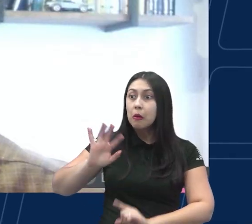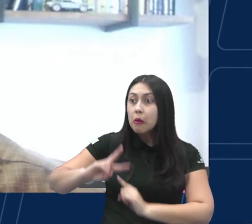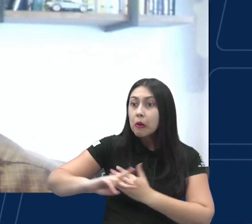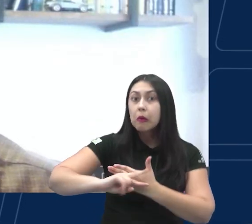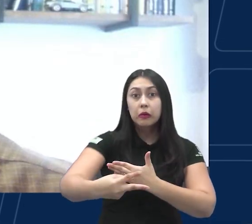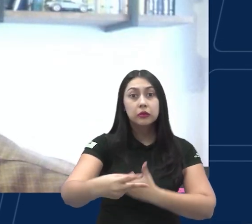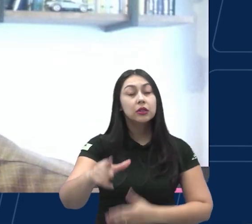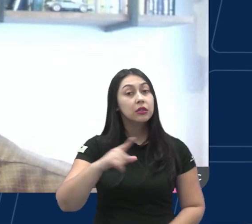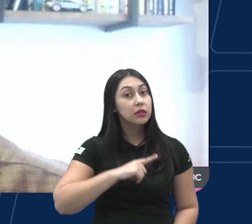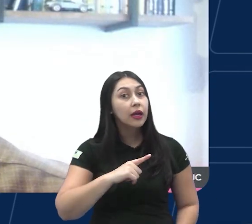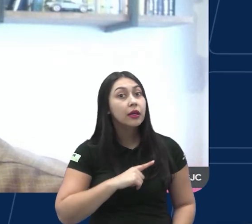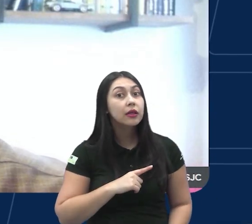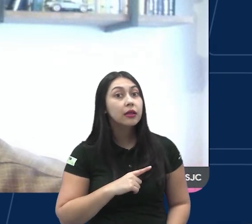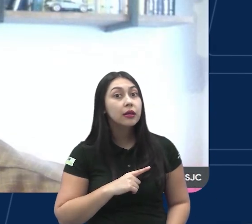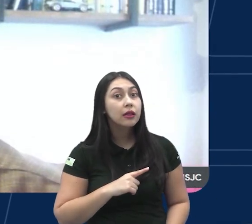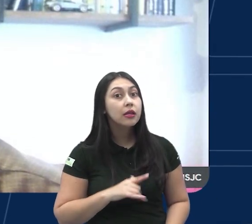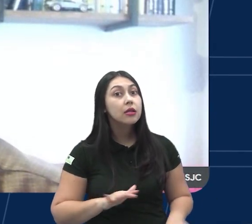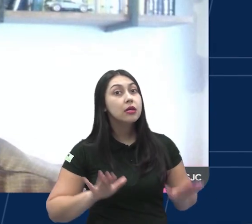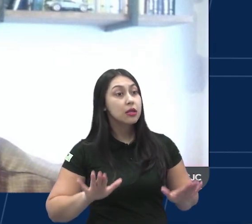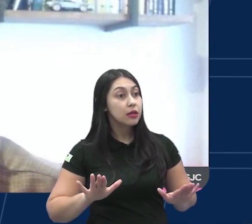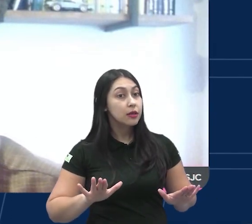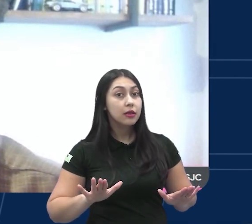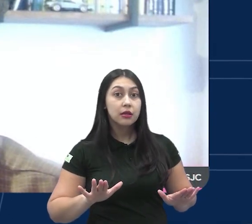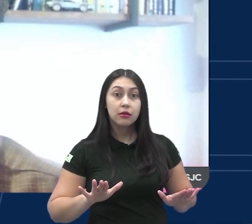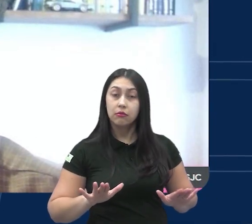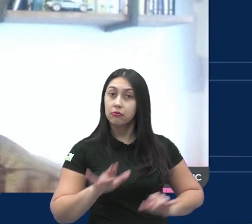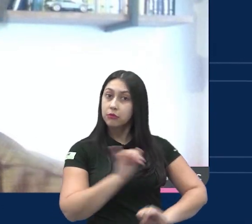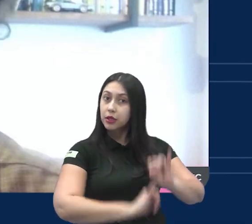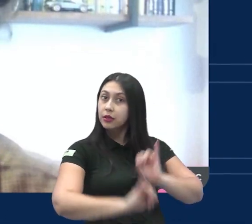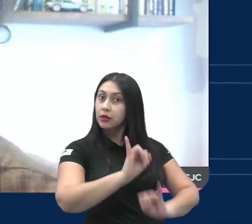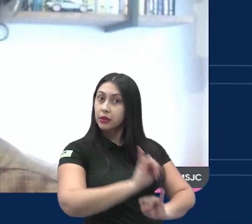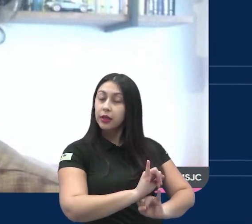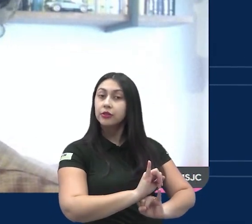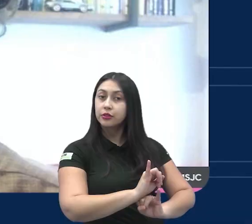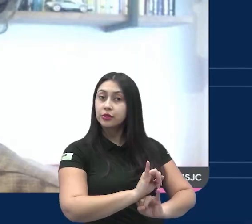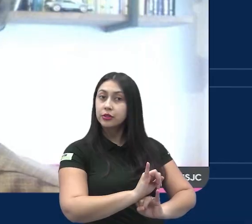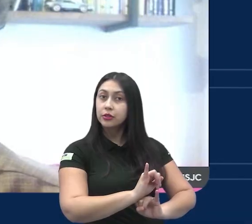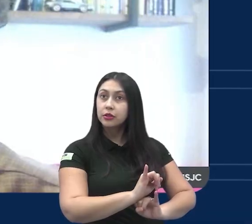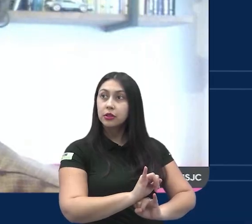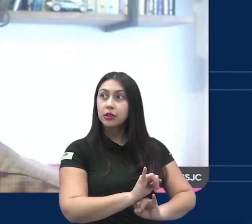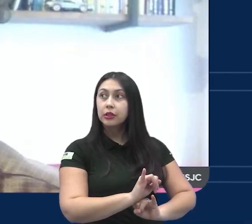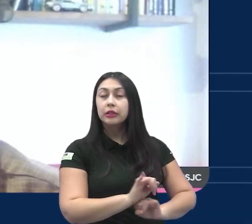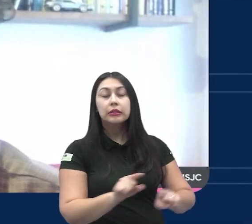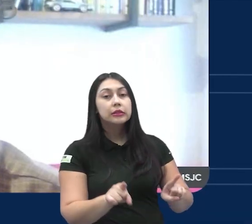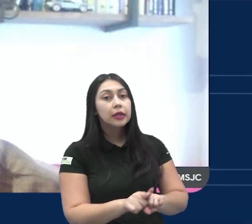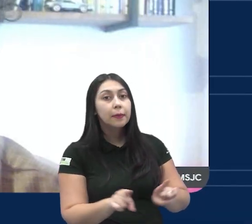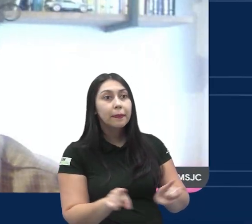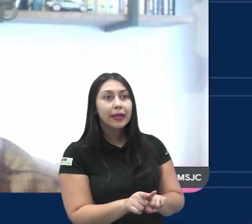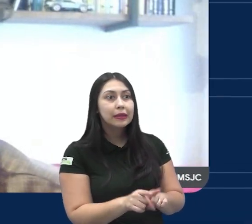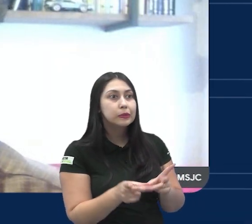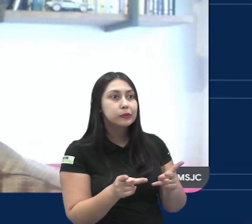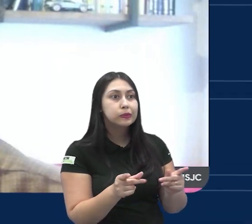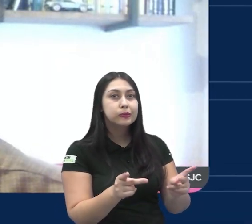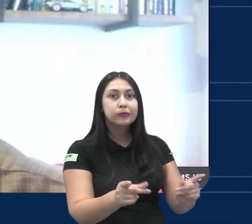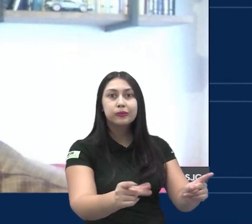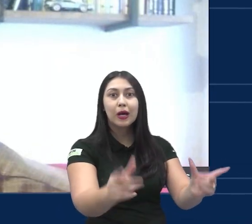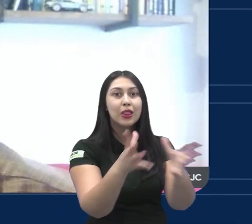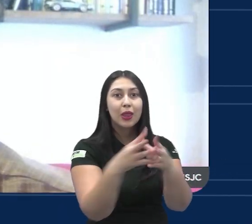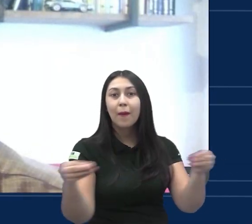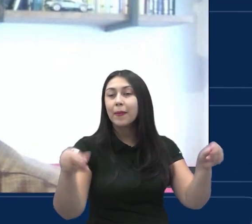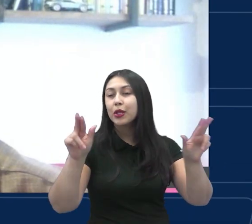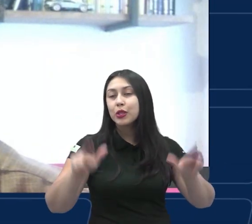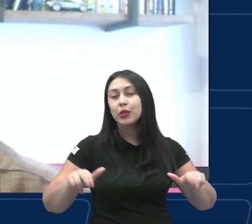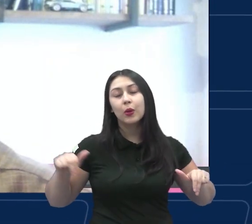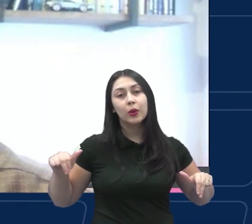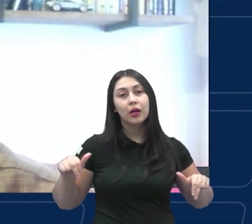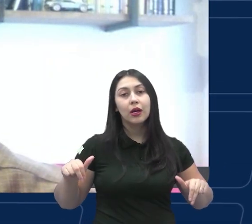só impacta as pessoas, mas também tem uma pegada digital, né, que é o termo que a gente usa técnico, que aquilo fica para sempre,